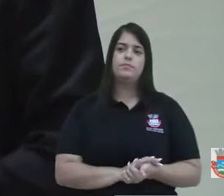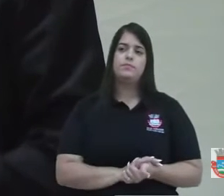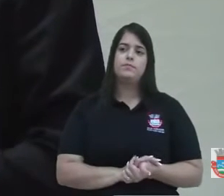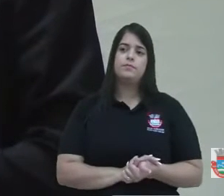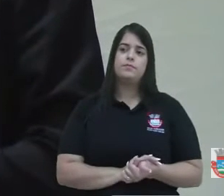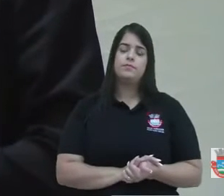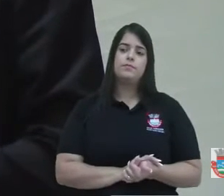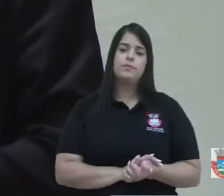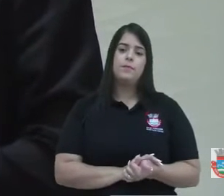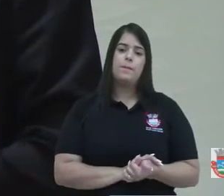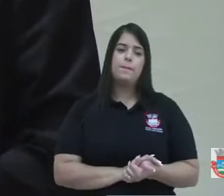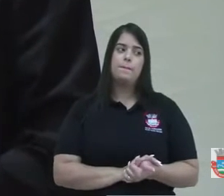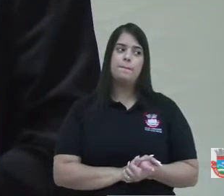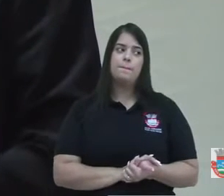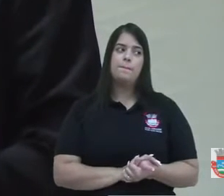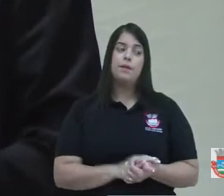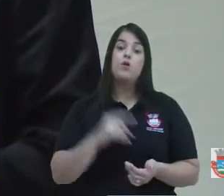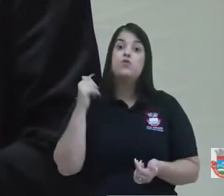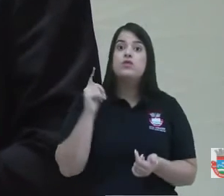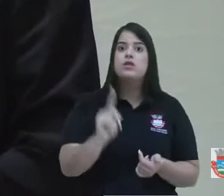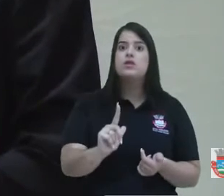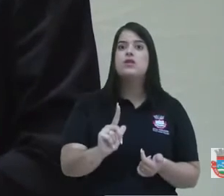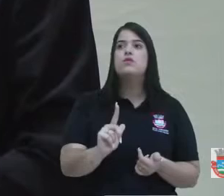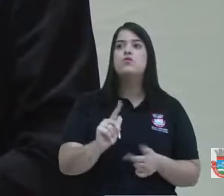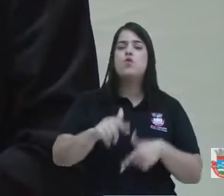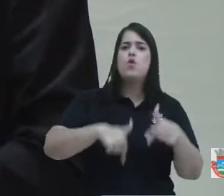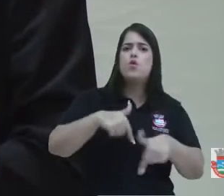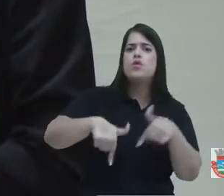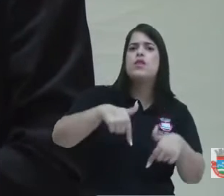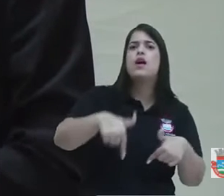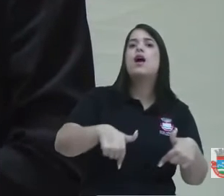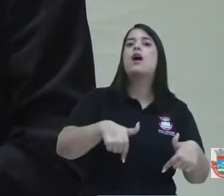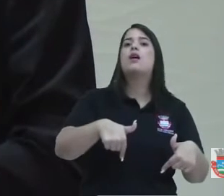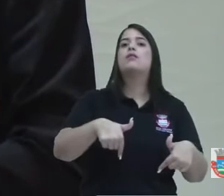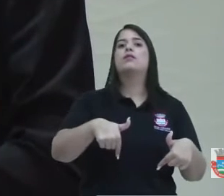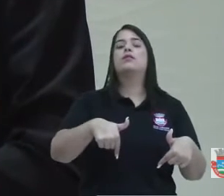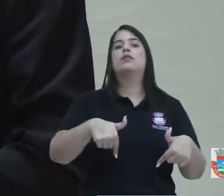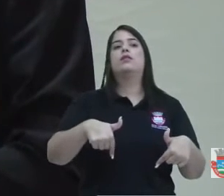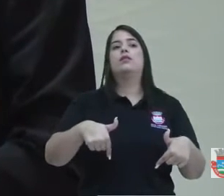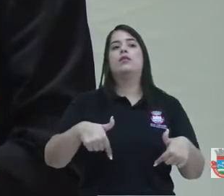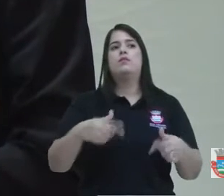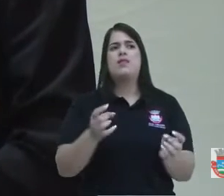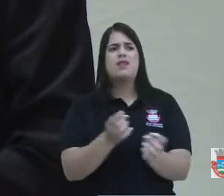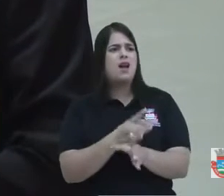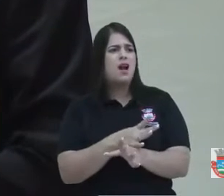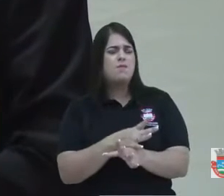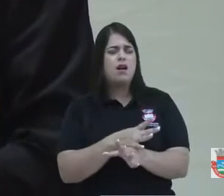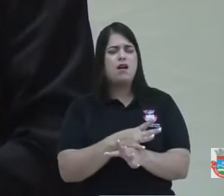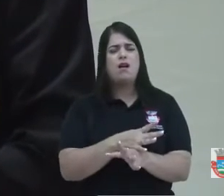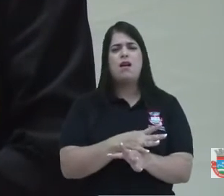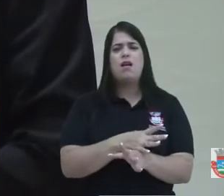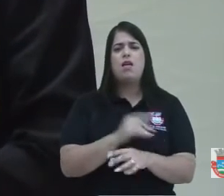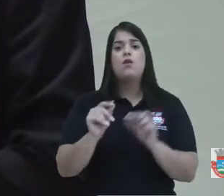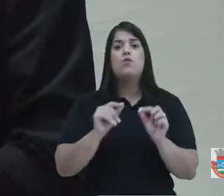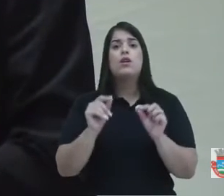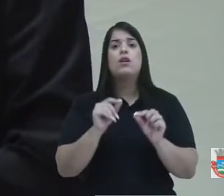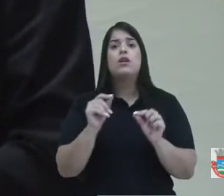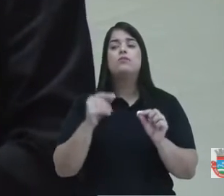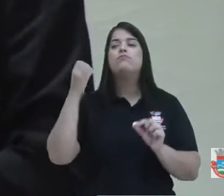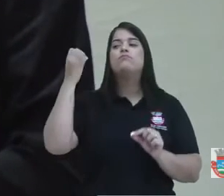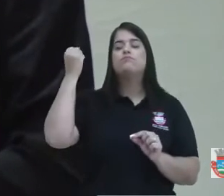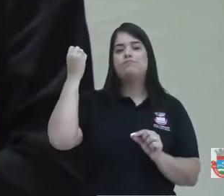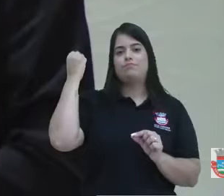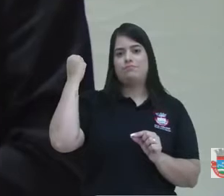pelo menos conseguimos lutar para não quebrar e rasgar o plano de cargos